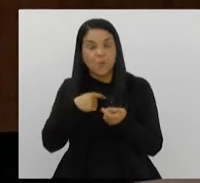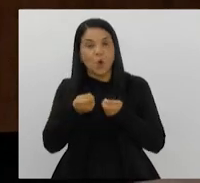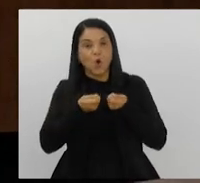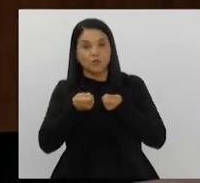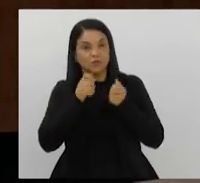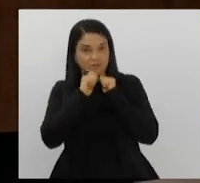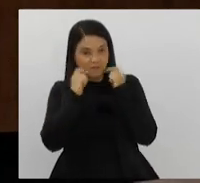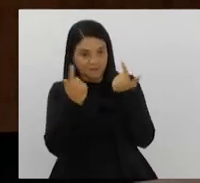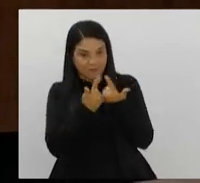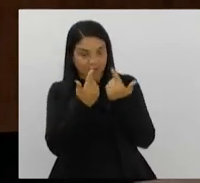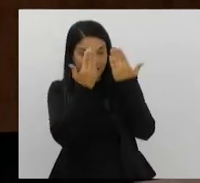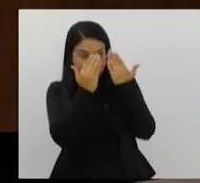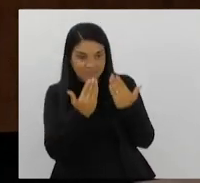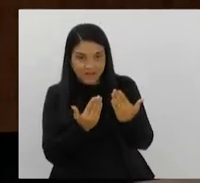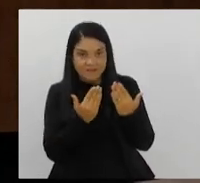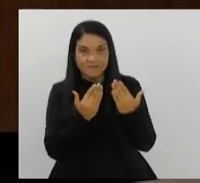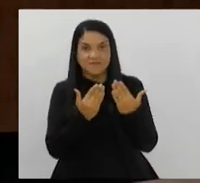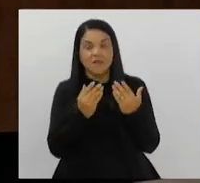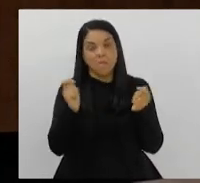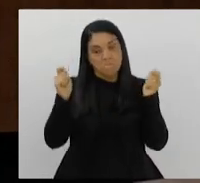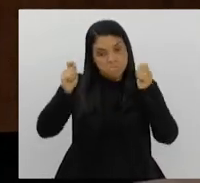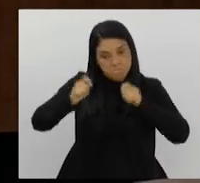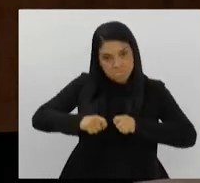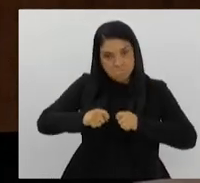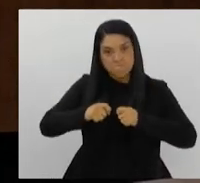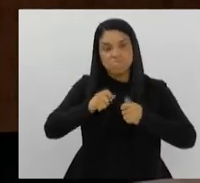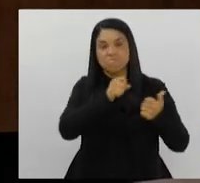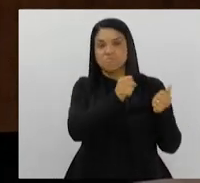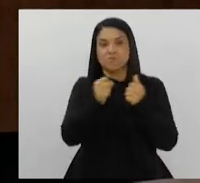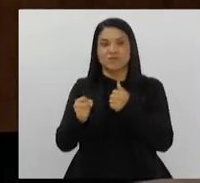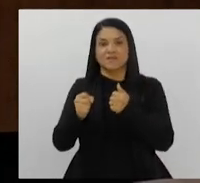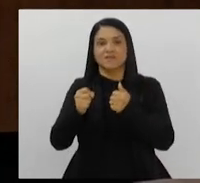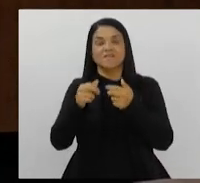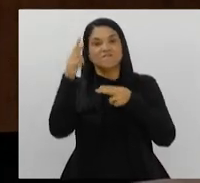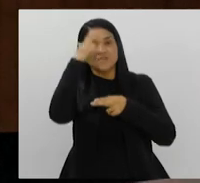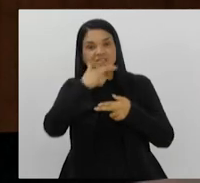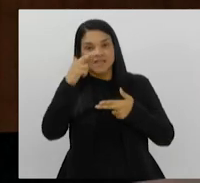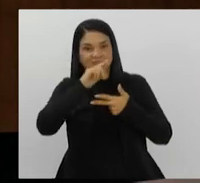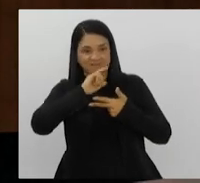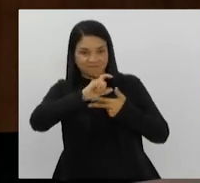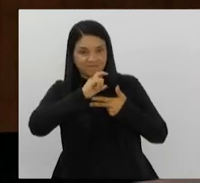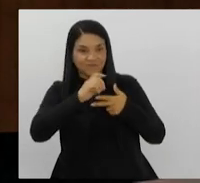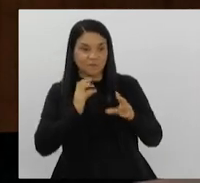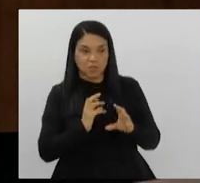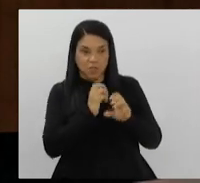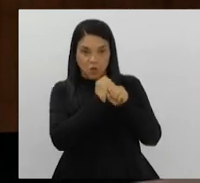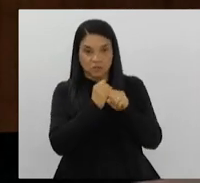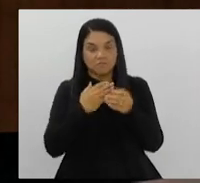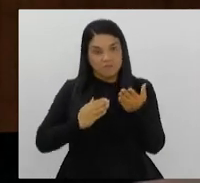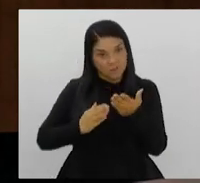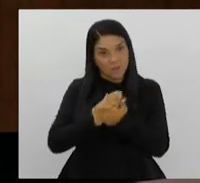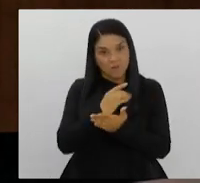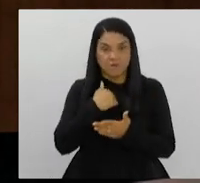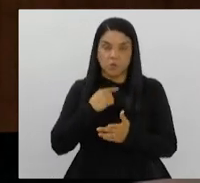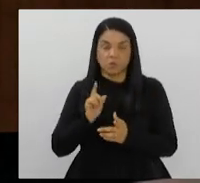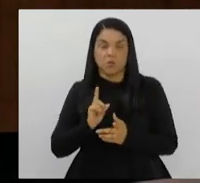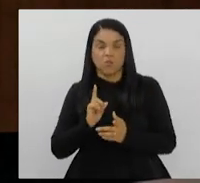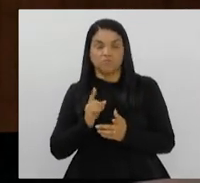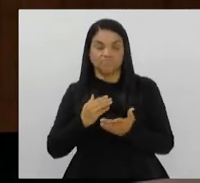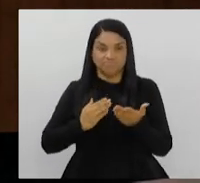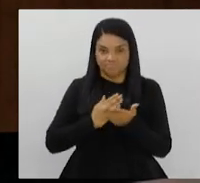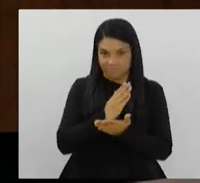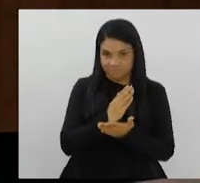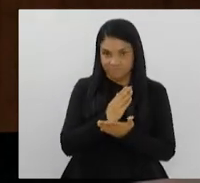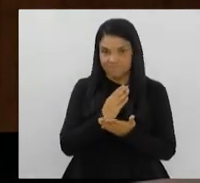última análise é o poder capaz de fiscalizar o Executivo, inclusive nas contas, porque nós aprovamos as contas ou não,